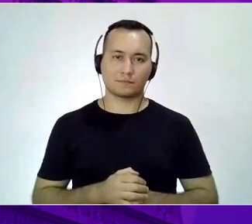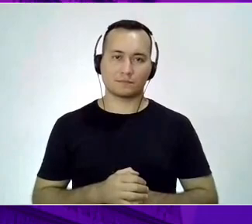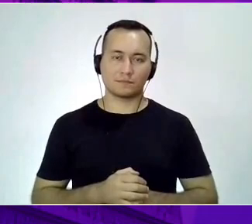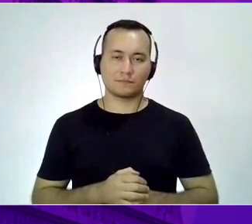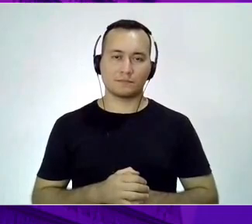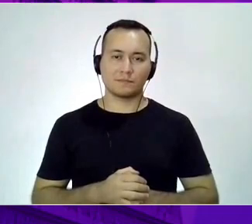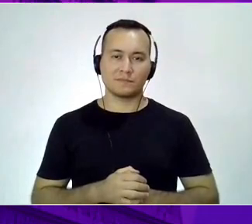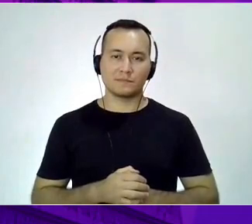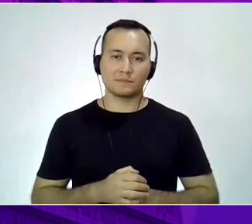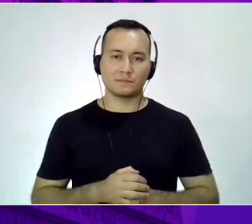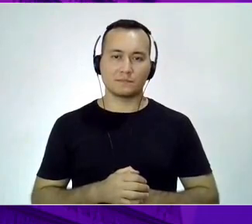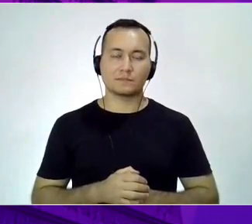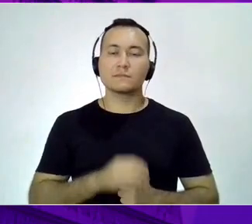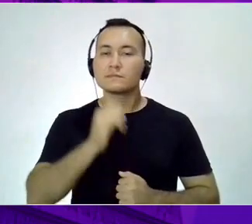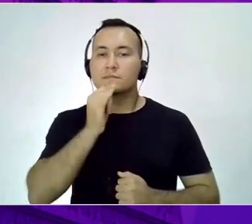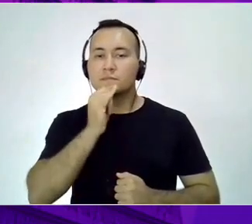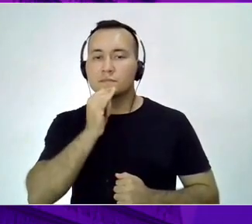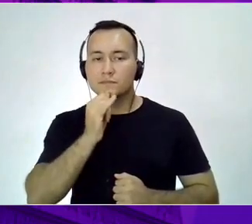BDD? Sim.